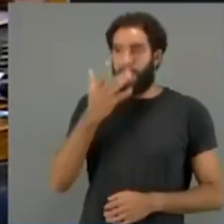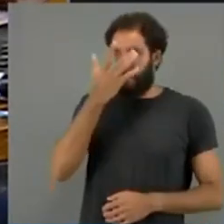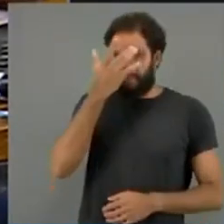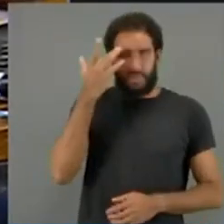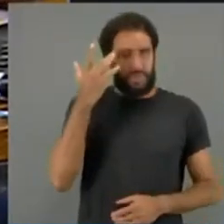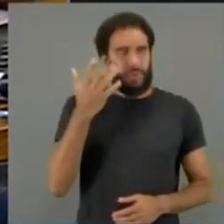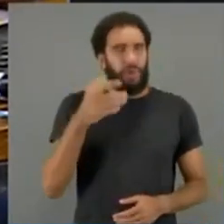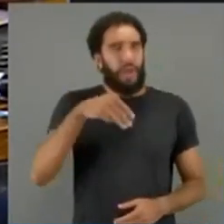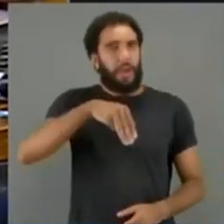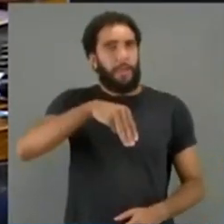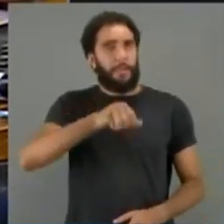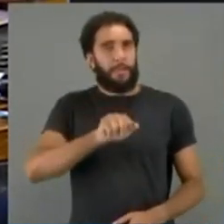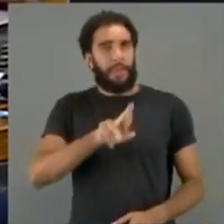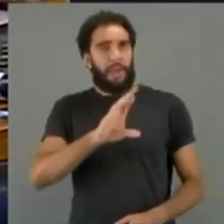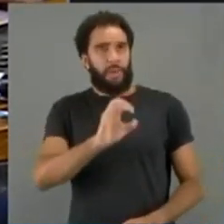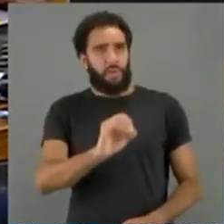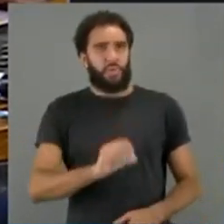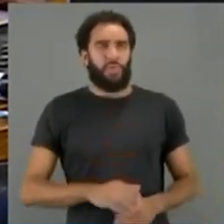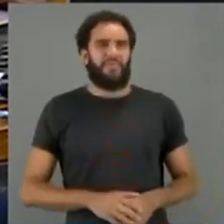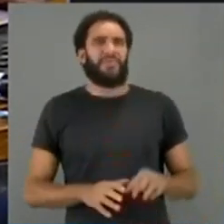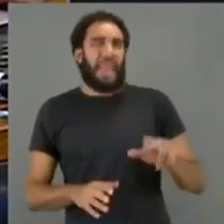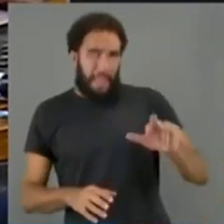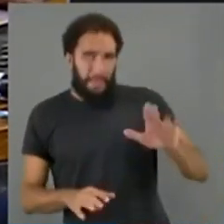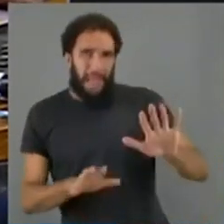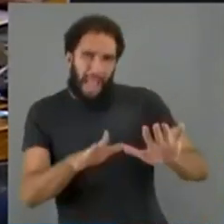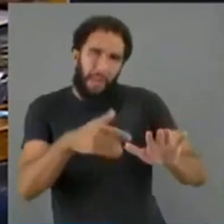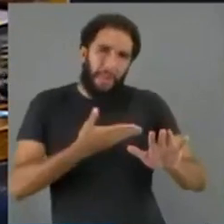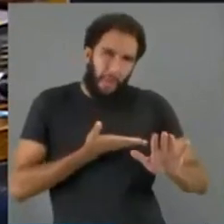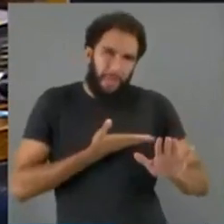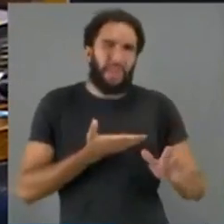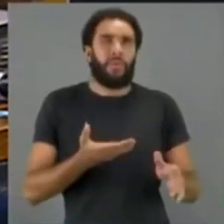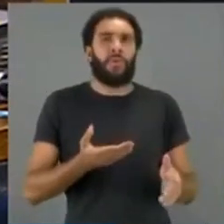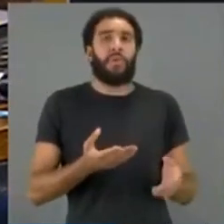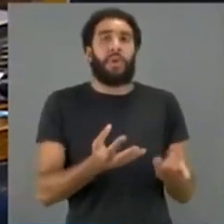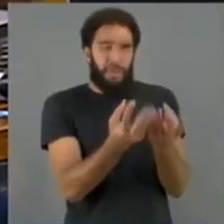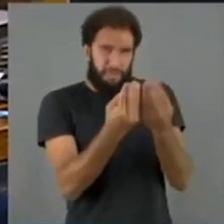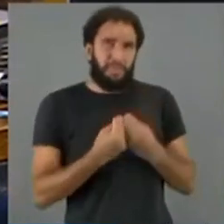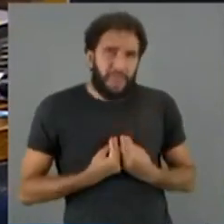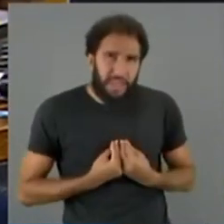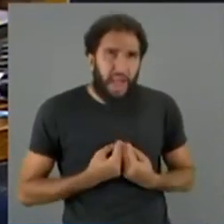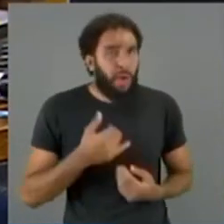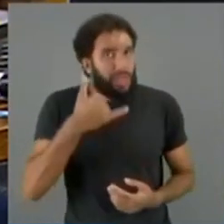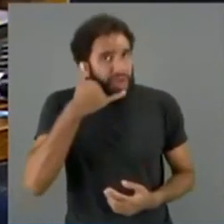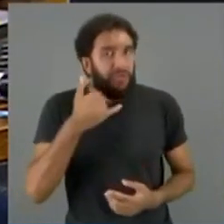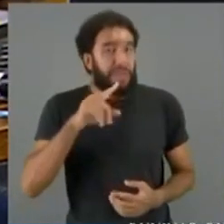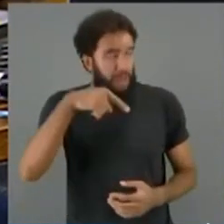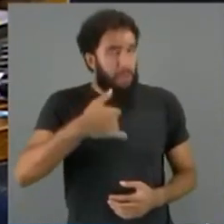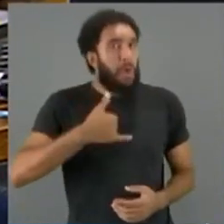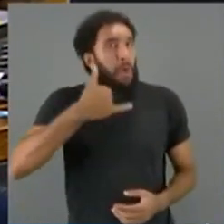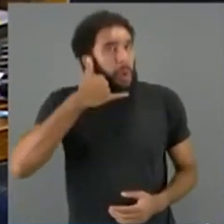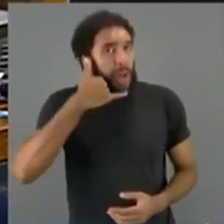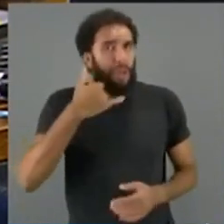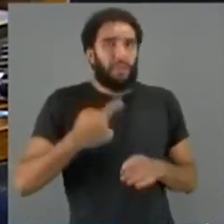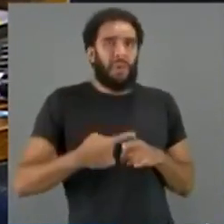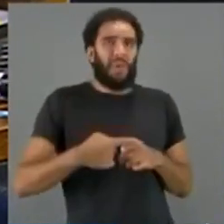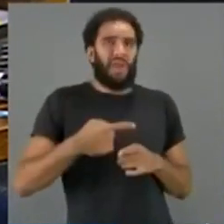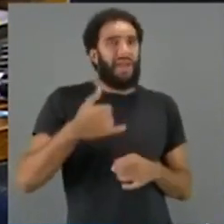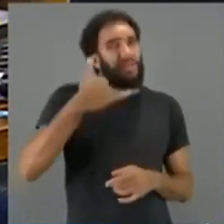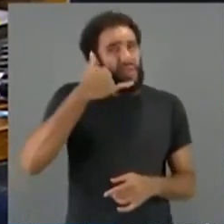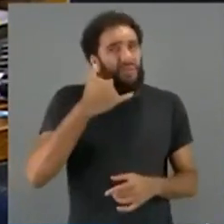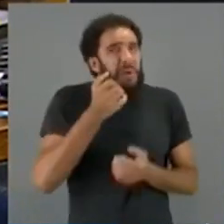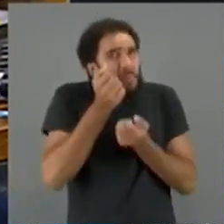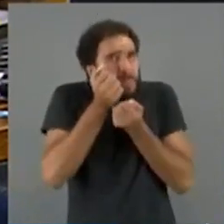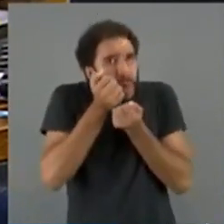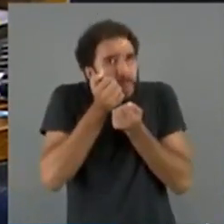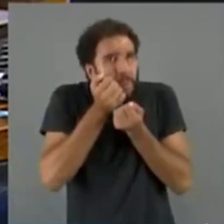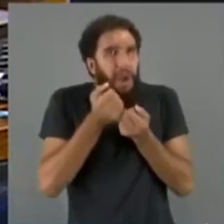Cid. Meu irmão, me dá um telefone, depois eu te ligo, fora do trabalho, sem esse telefone, deve estar grampeado, me